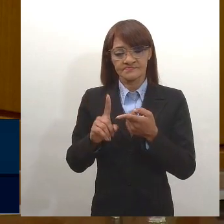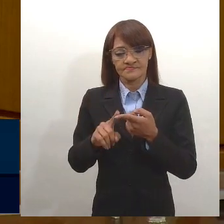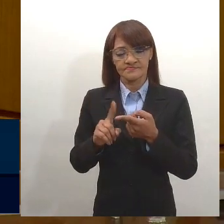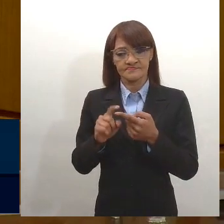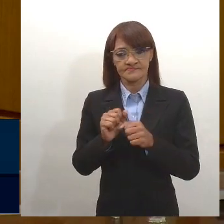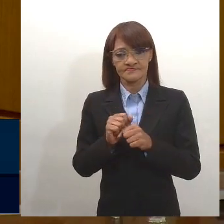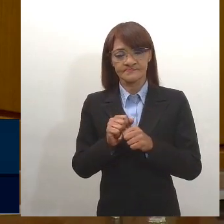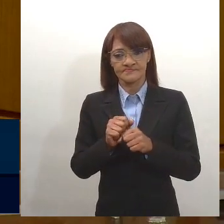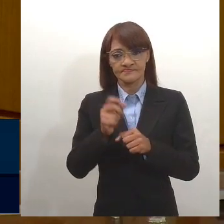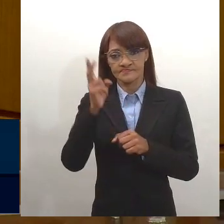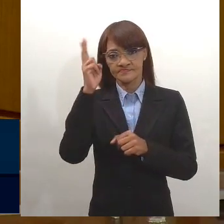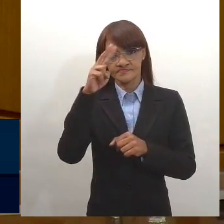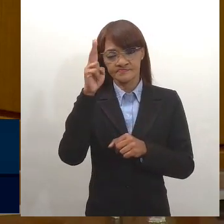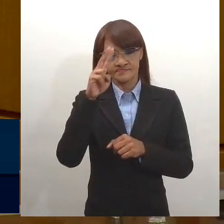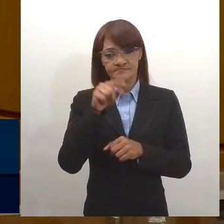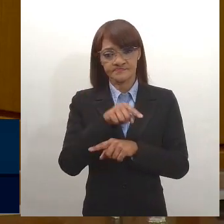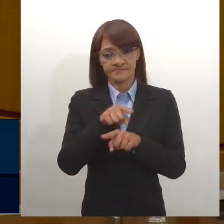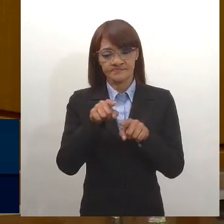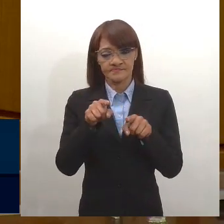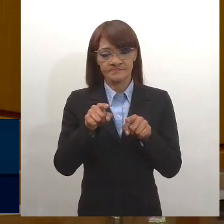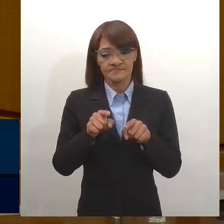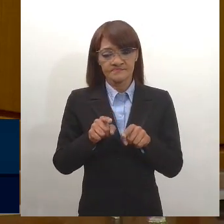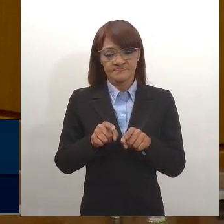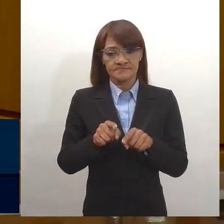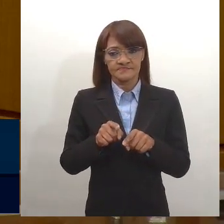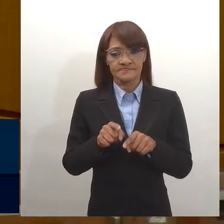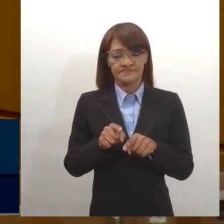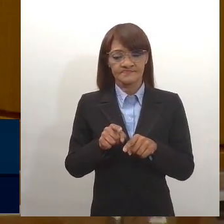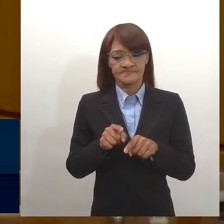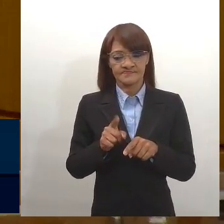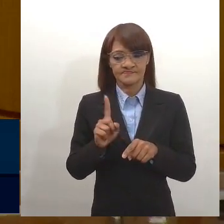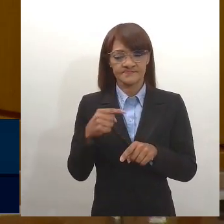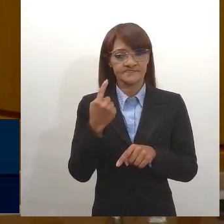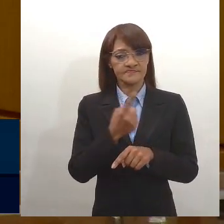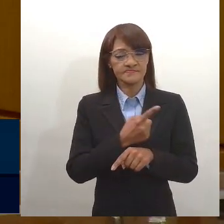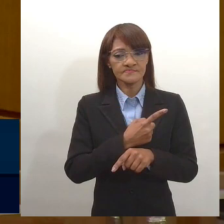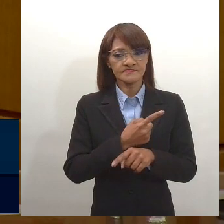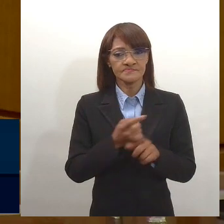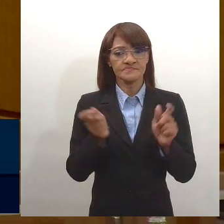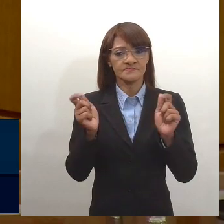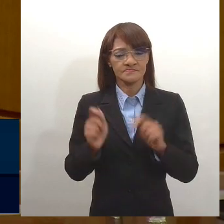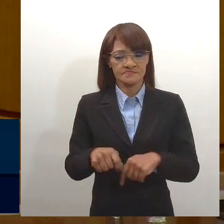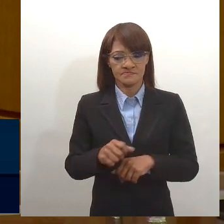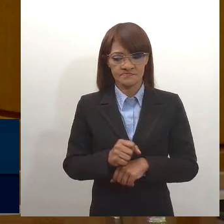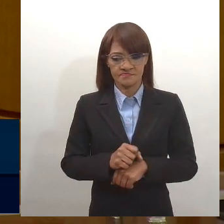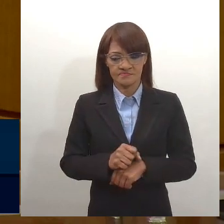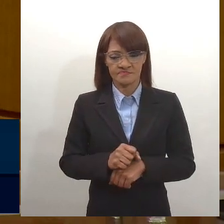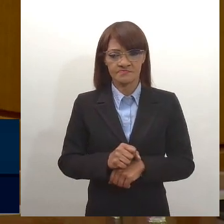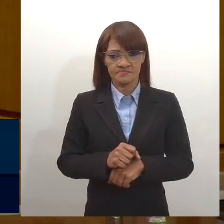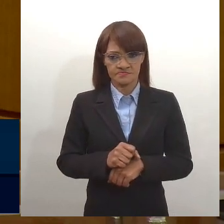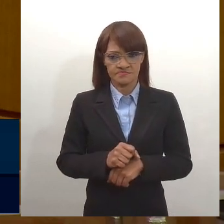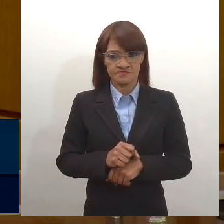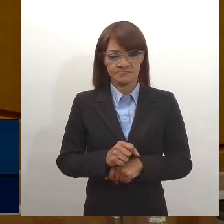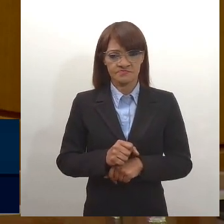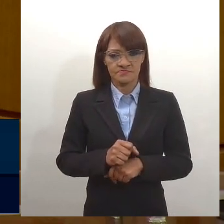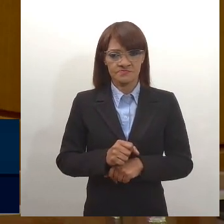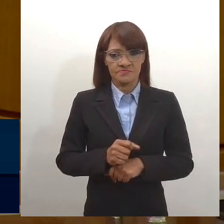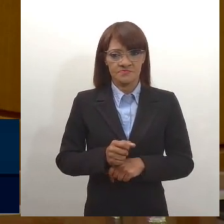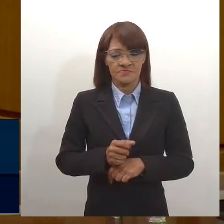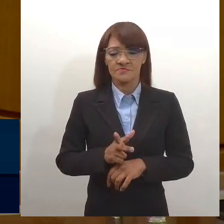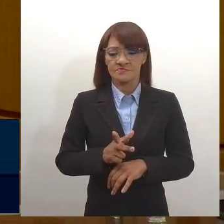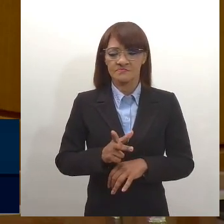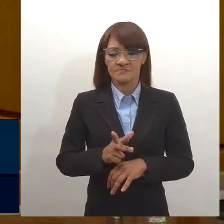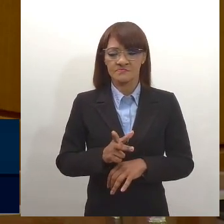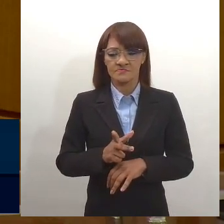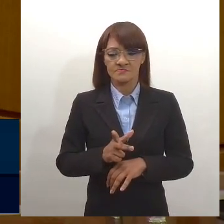fazer para que nós possamos sofrer bem menos até o final do ano e também